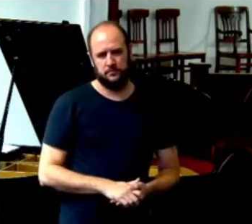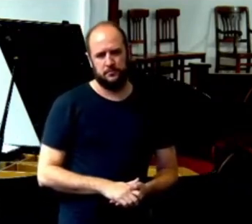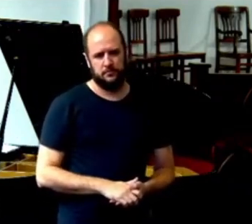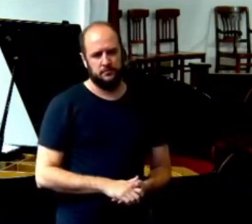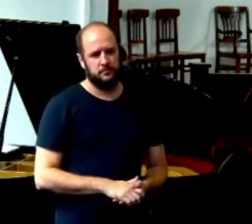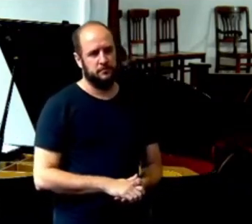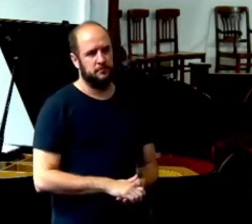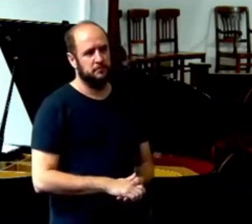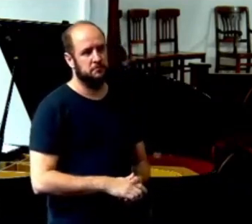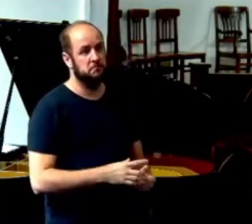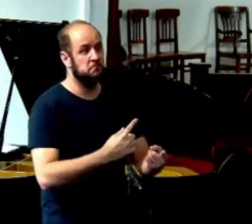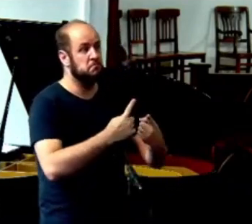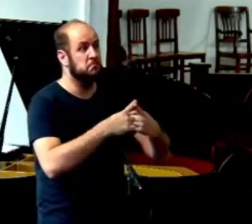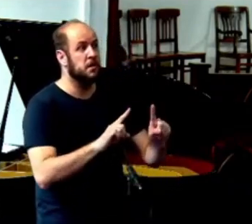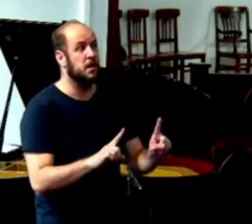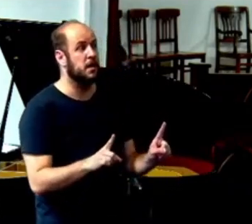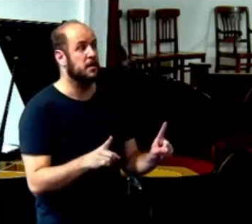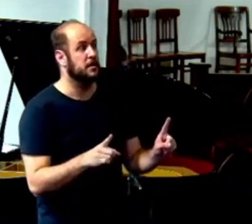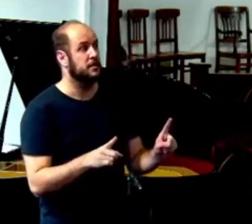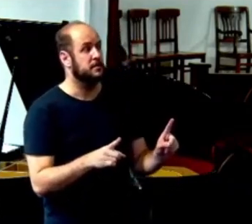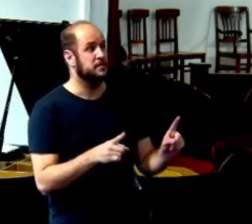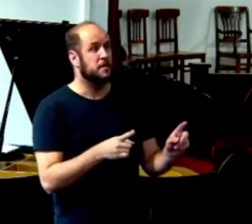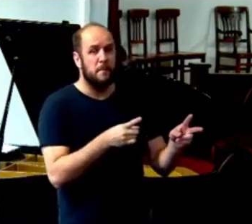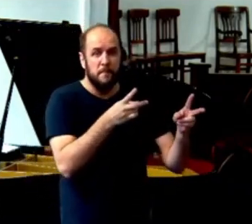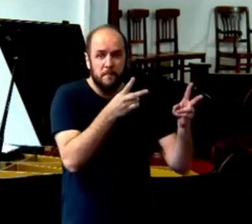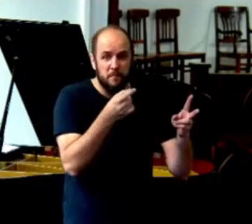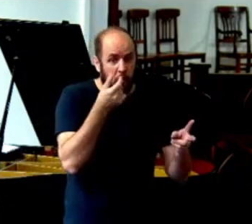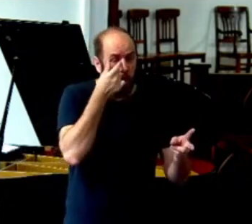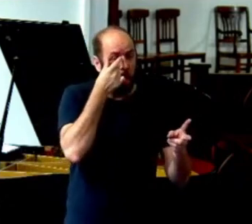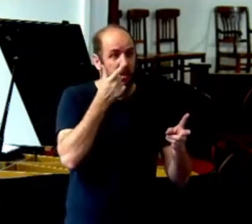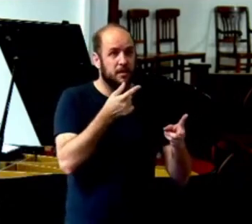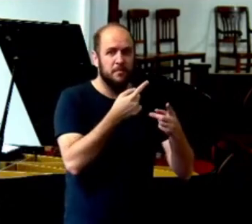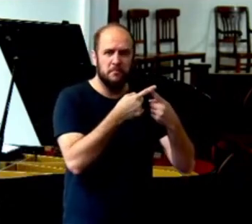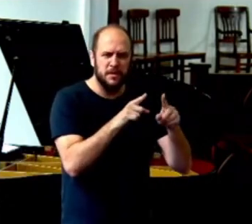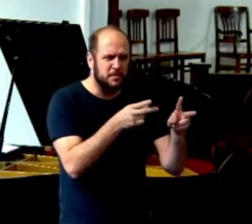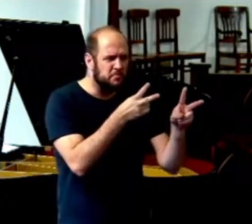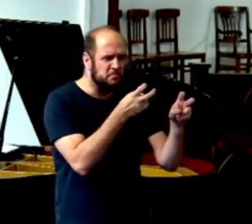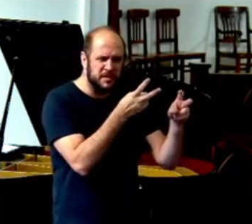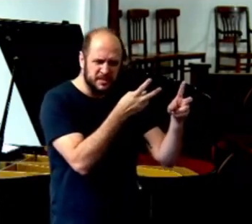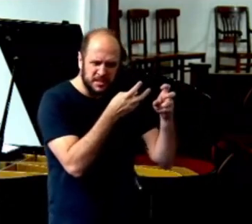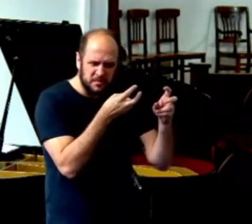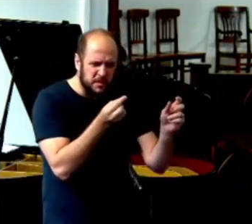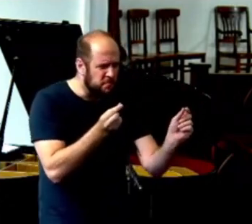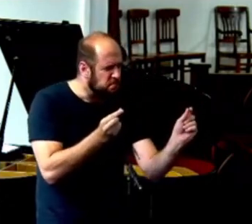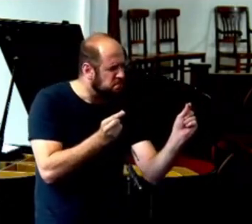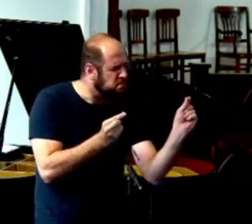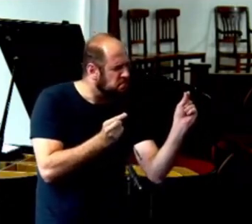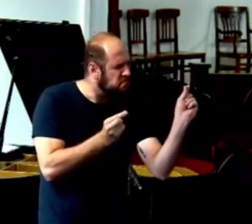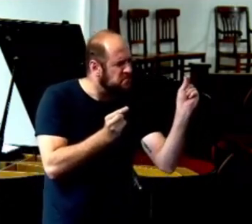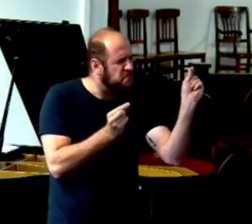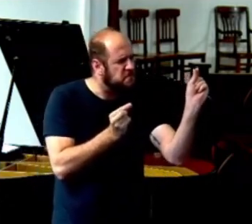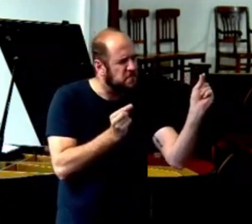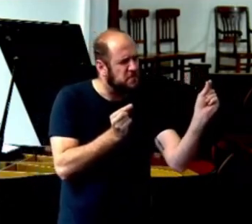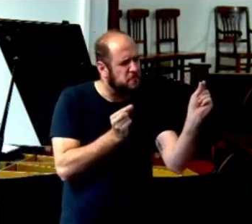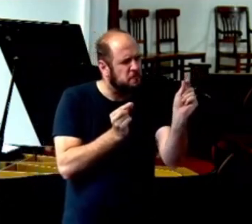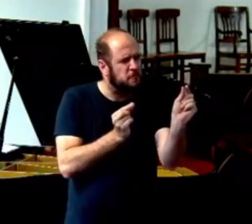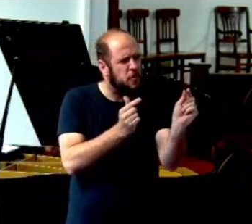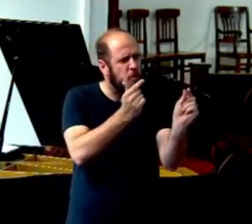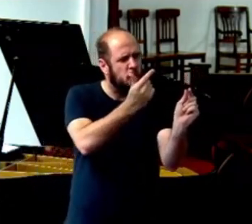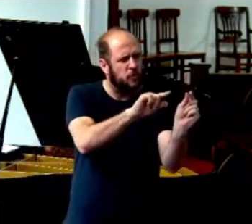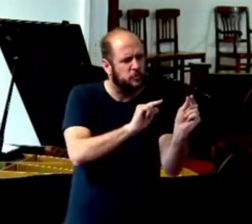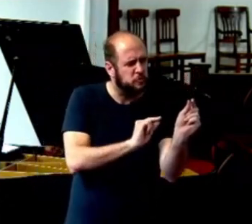mas ele é hábil em perceber o cisco, uma poeirinha, que está na extremidade do olho do outro.